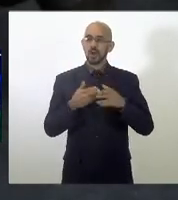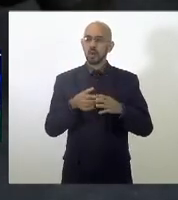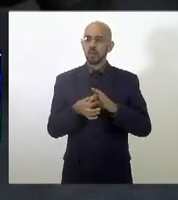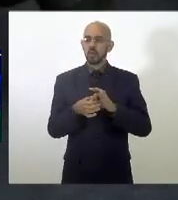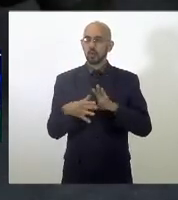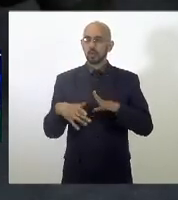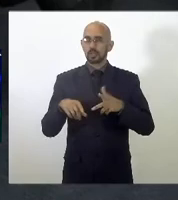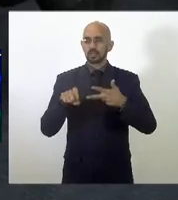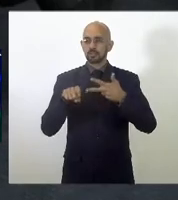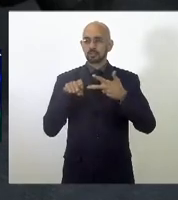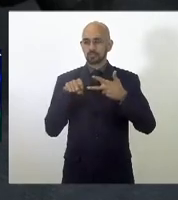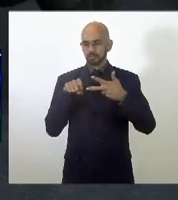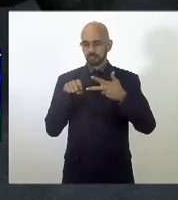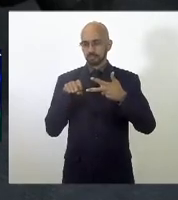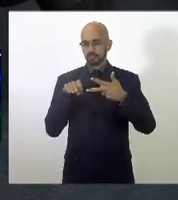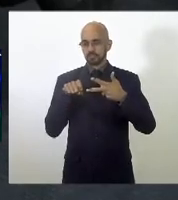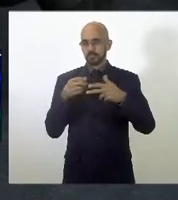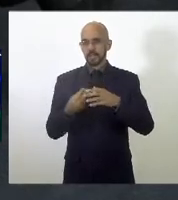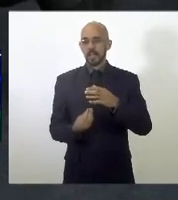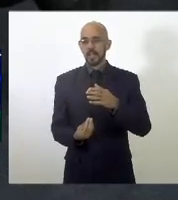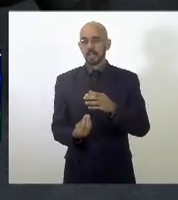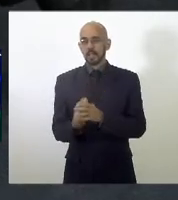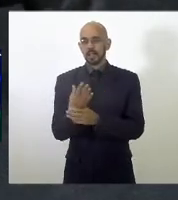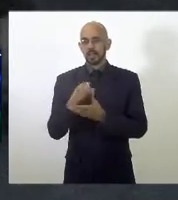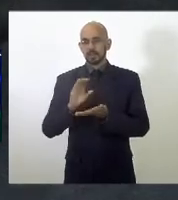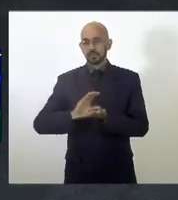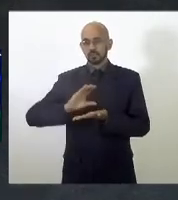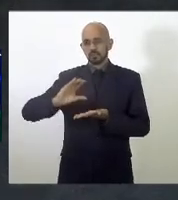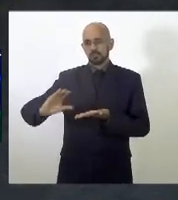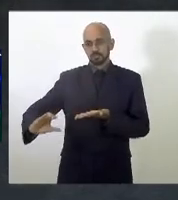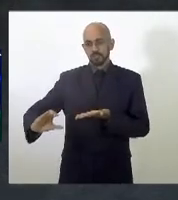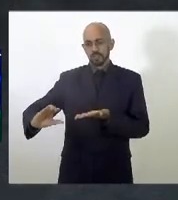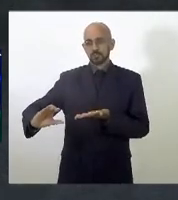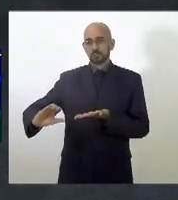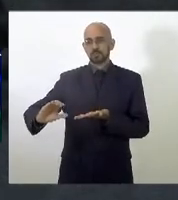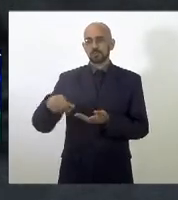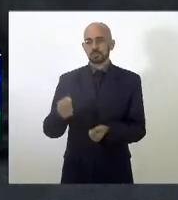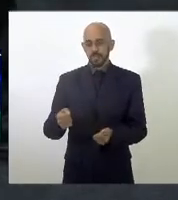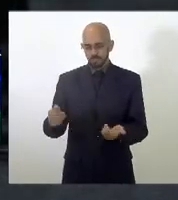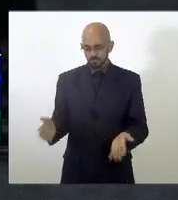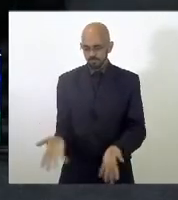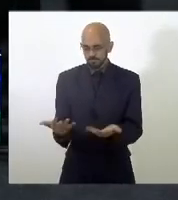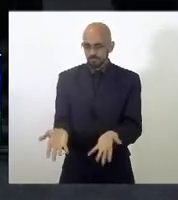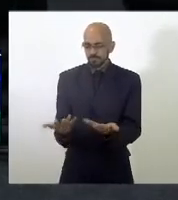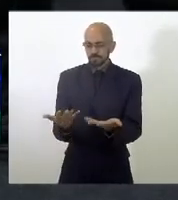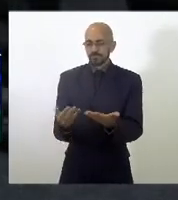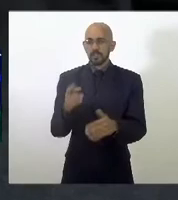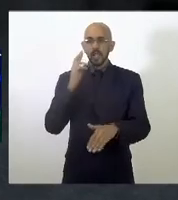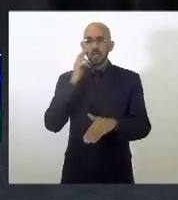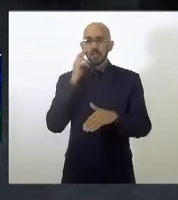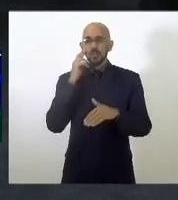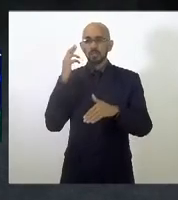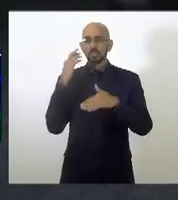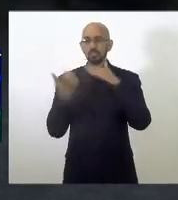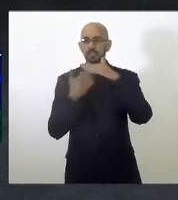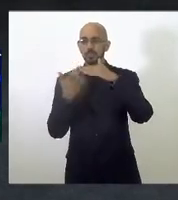Executivo a criar uma linha de crédito para o fomento de empreendimento